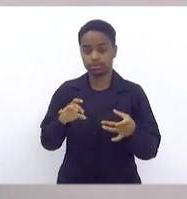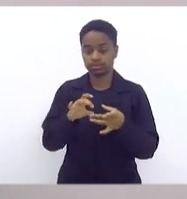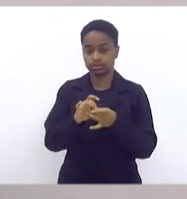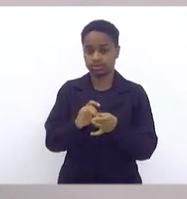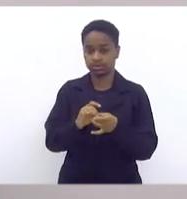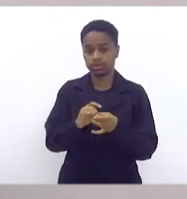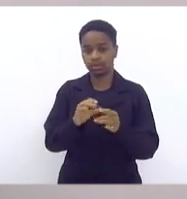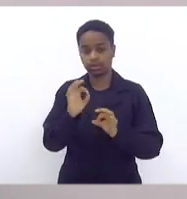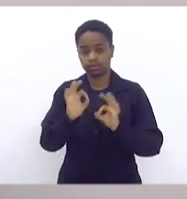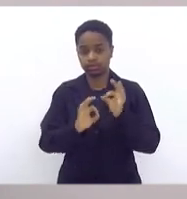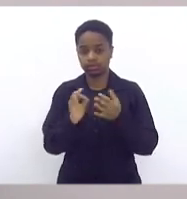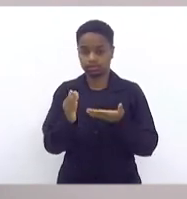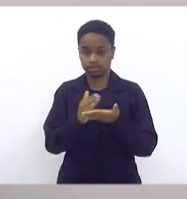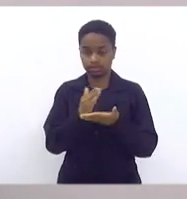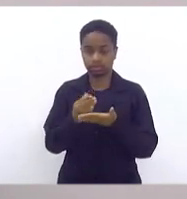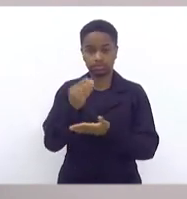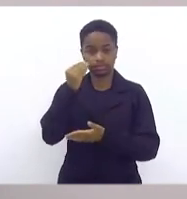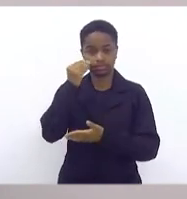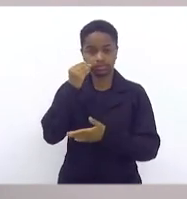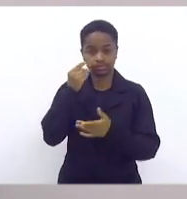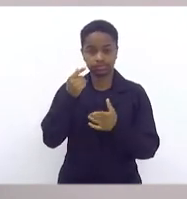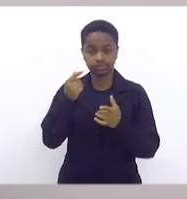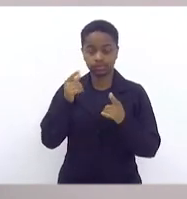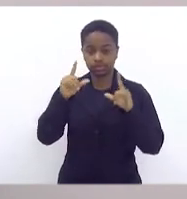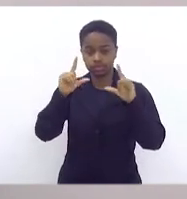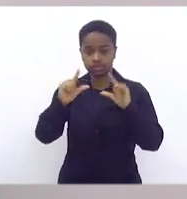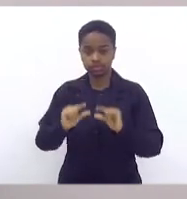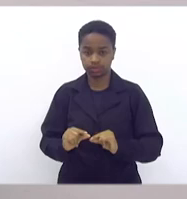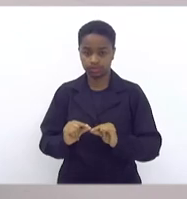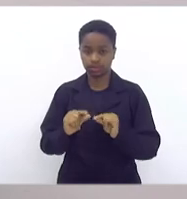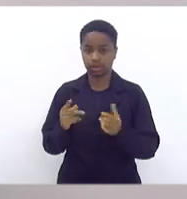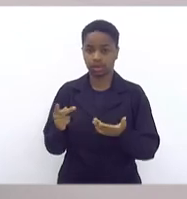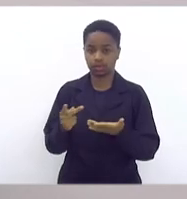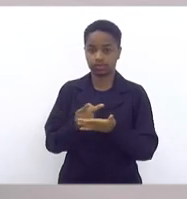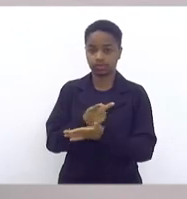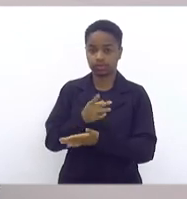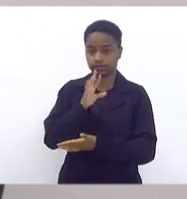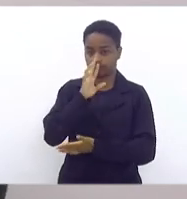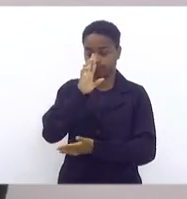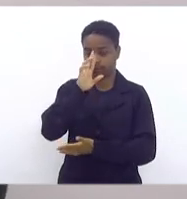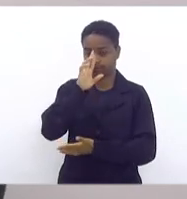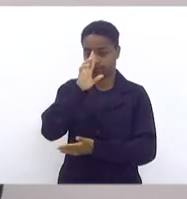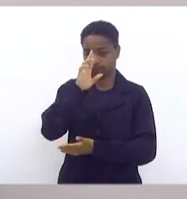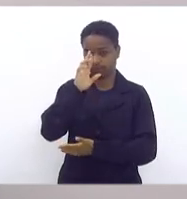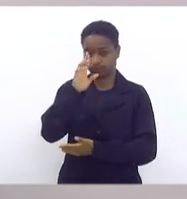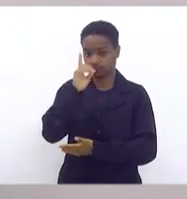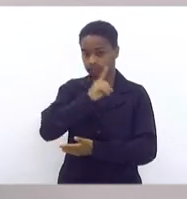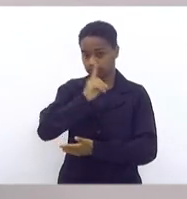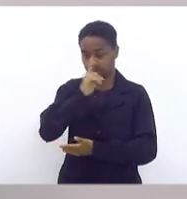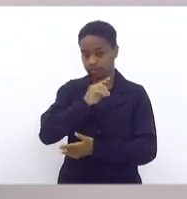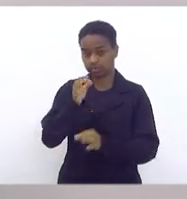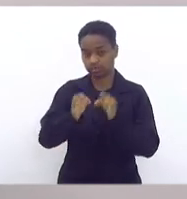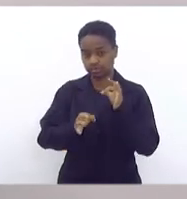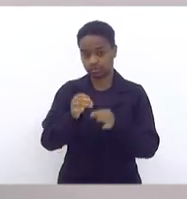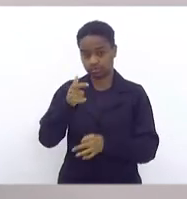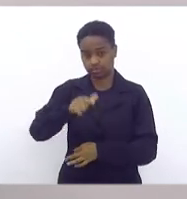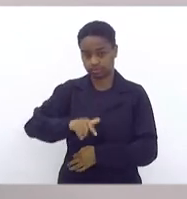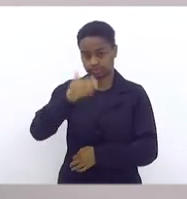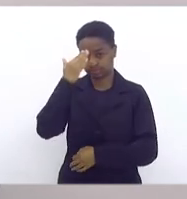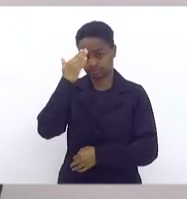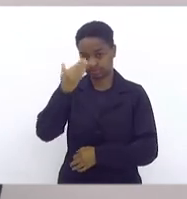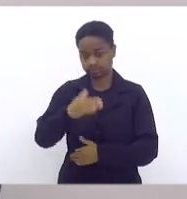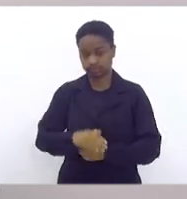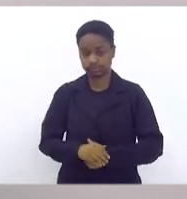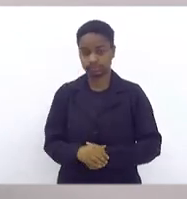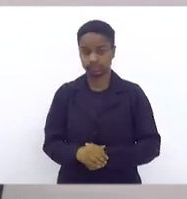álbum para que a gente possa minorar a incidência de injustiças cometidas Contra esse grupo populacional mais uma vez obrigada Dr